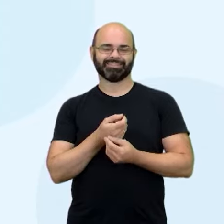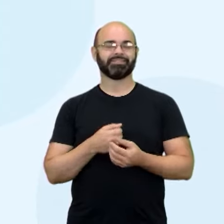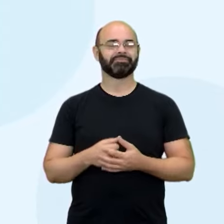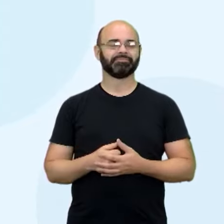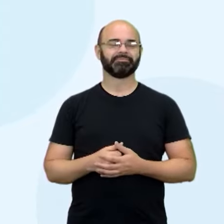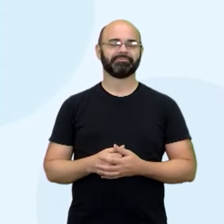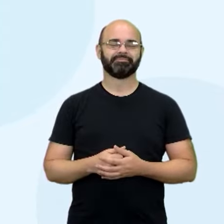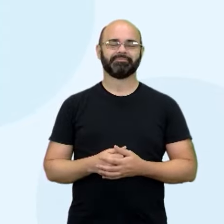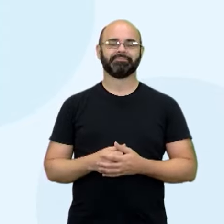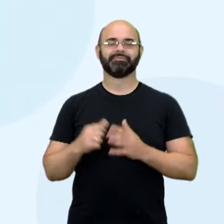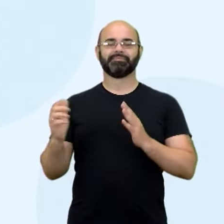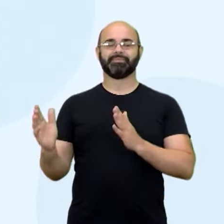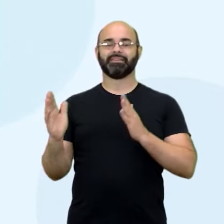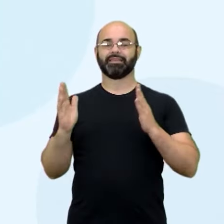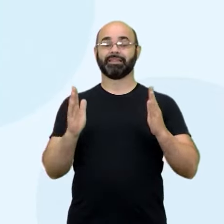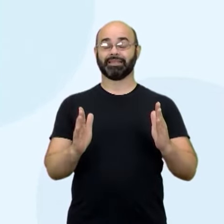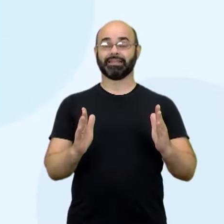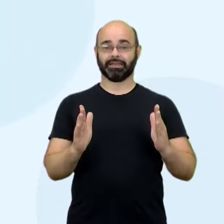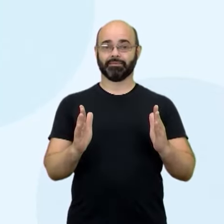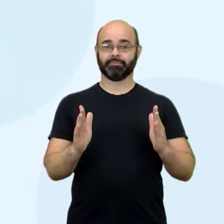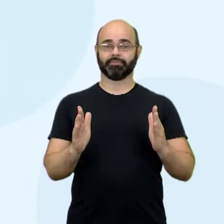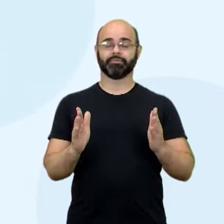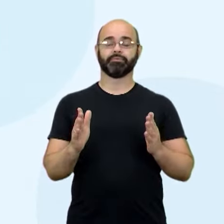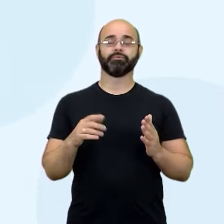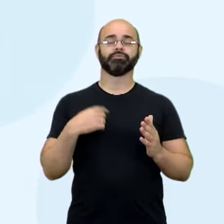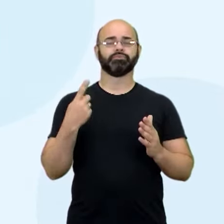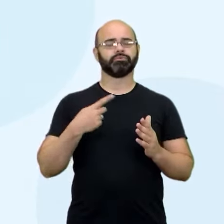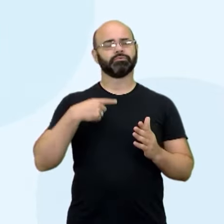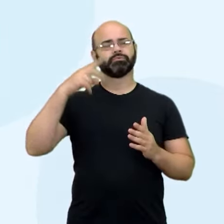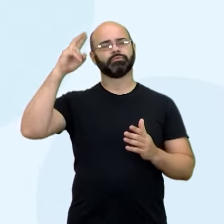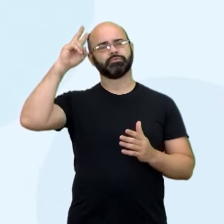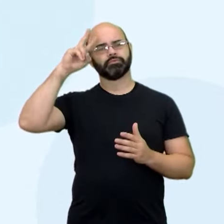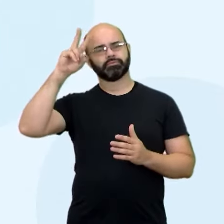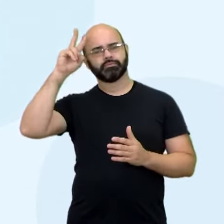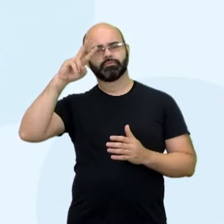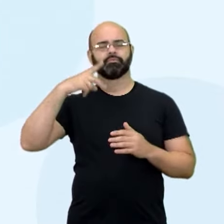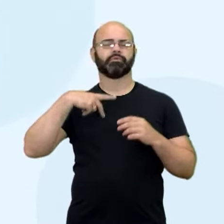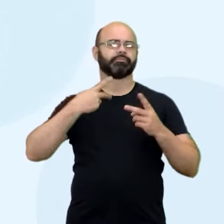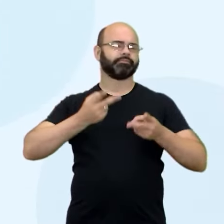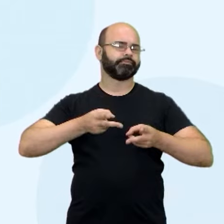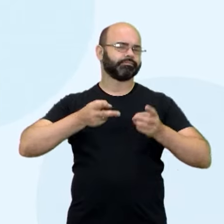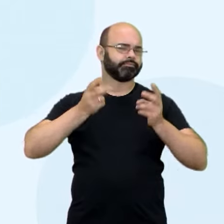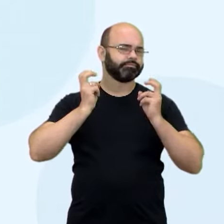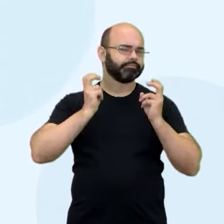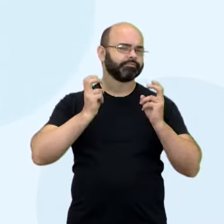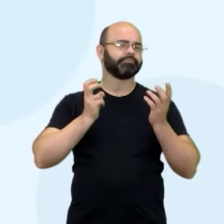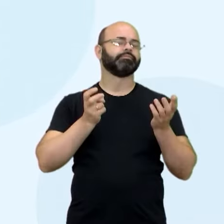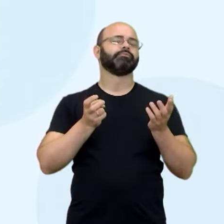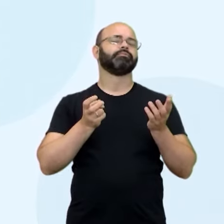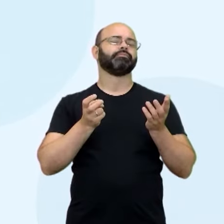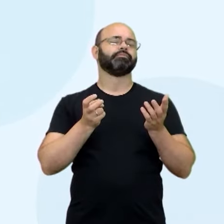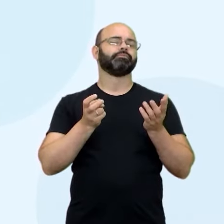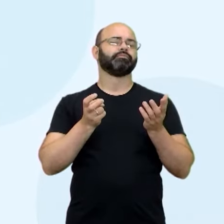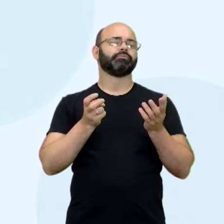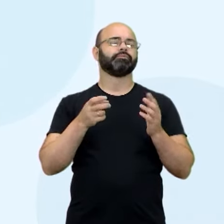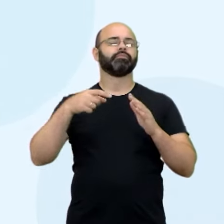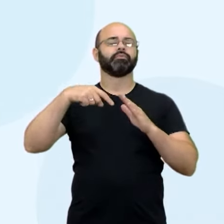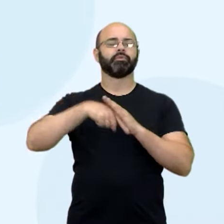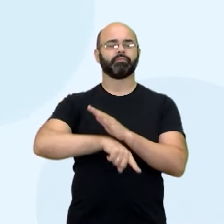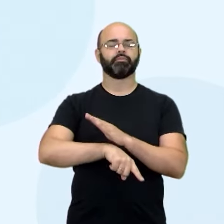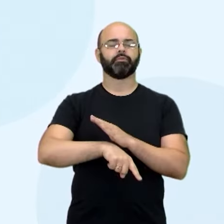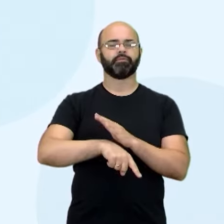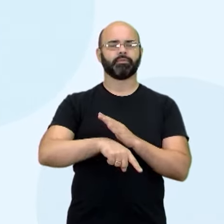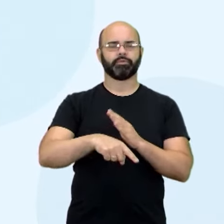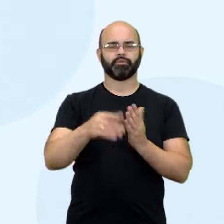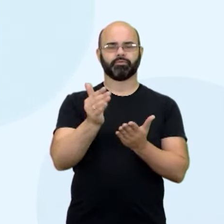para reconhecermos e lembrarmos qual conteúdo, qual a parte do aprofundamento. Então, nós estamos no aprofundamento